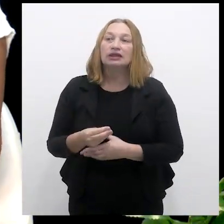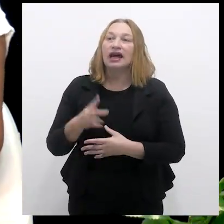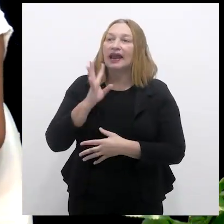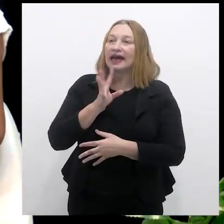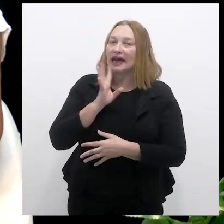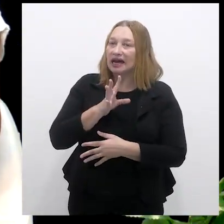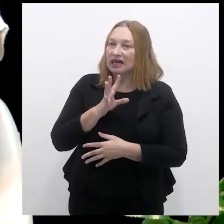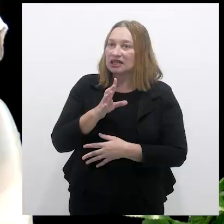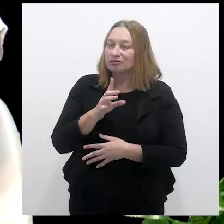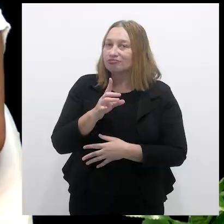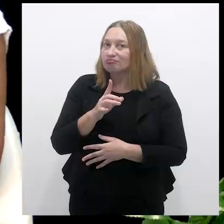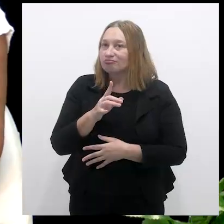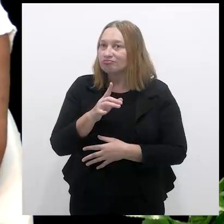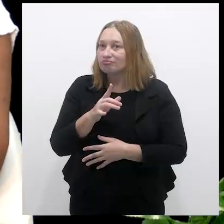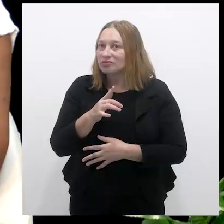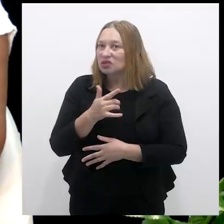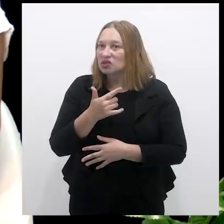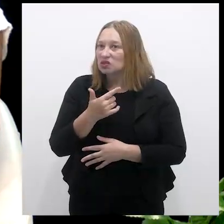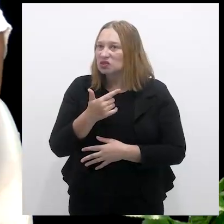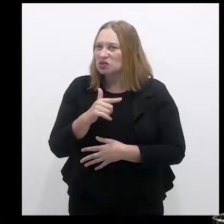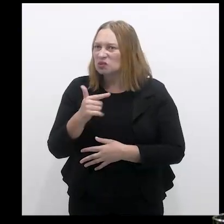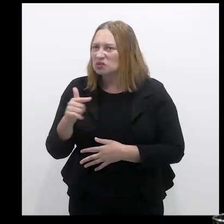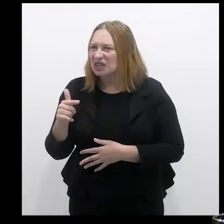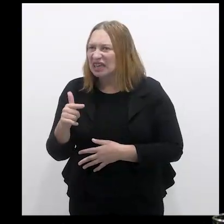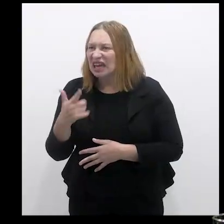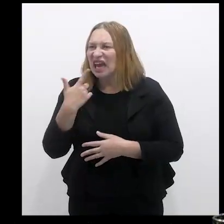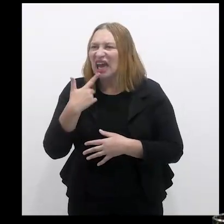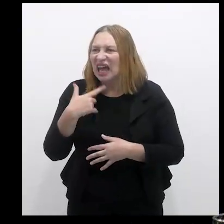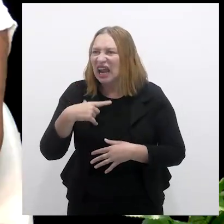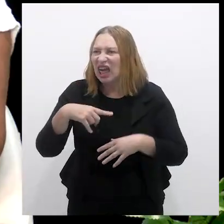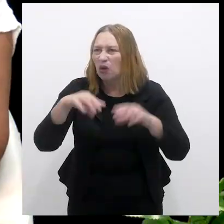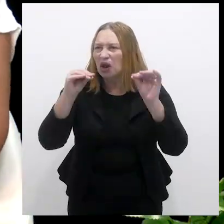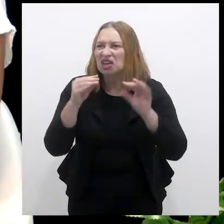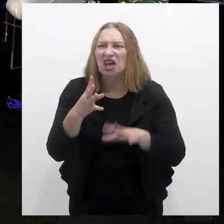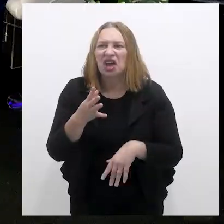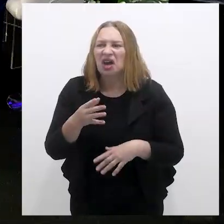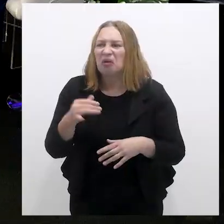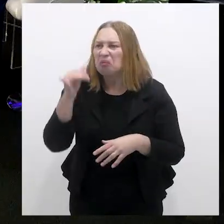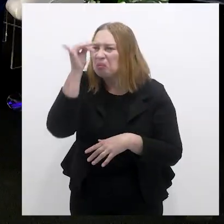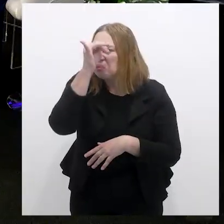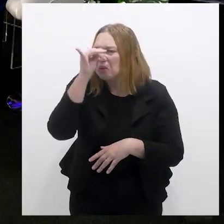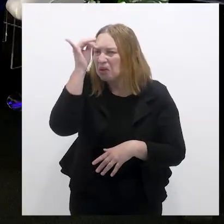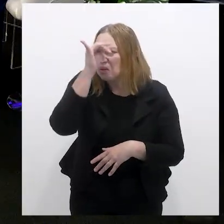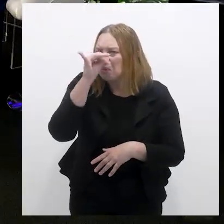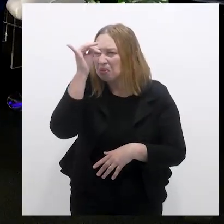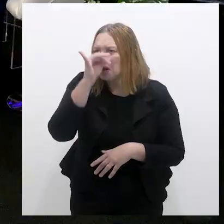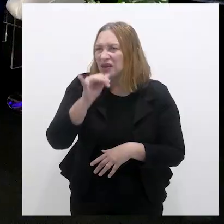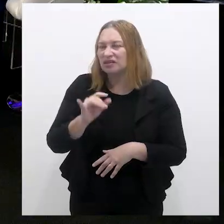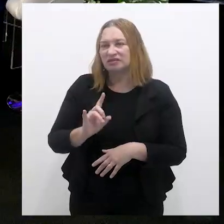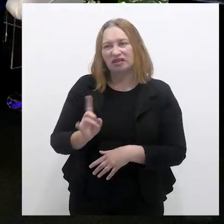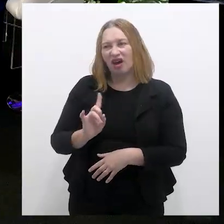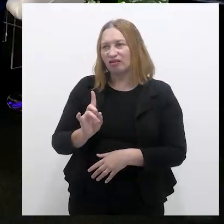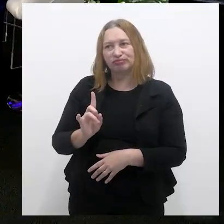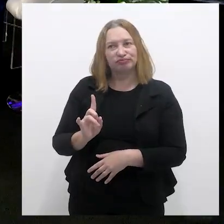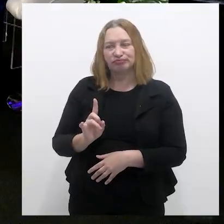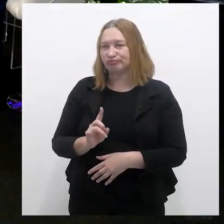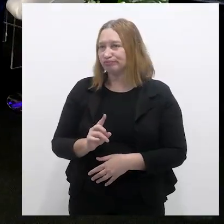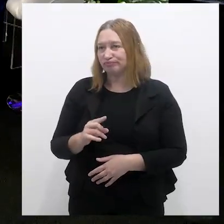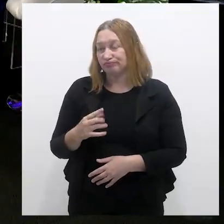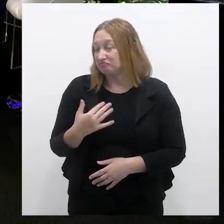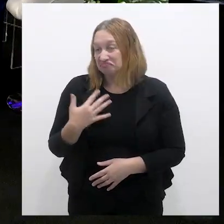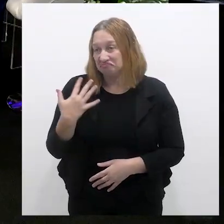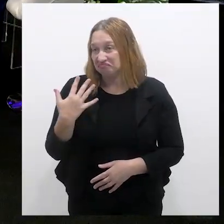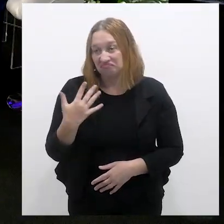todos. Uma coisa muito bacana, não há aquele tati-bitati, aquela linguagem boba de fazer por menos porque é